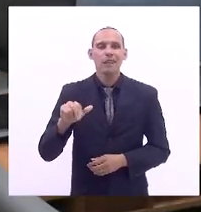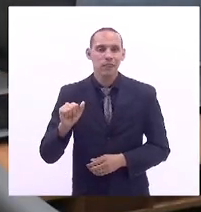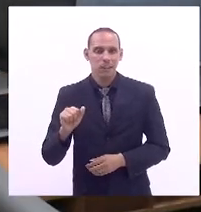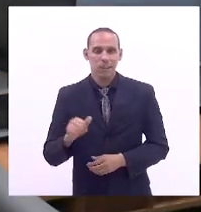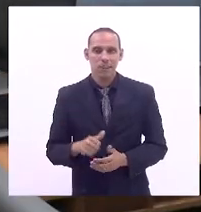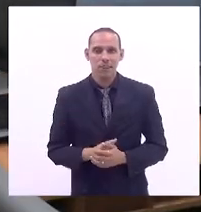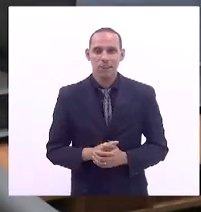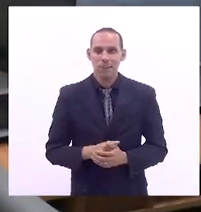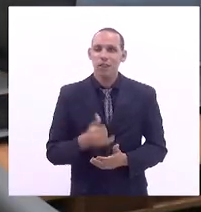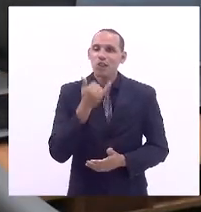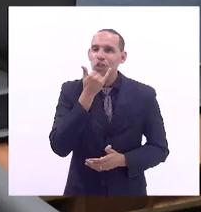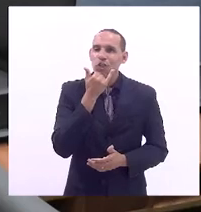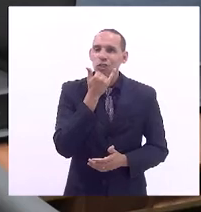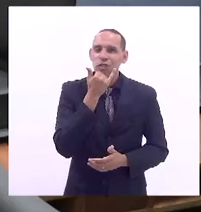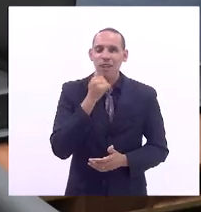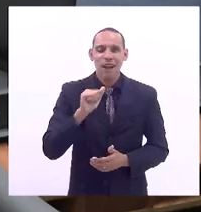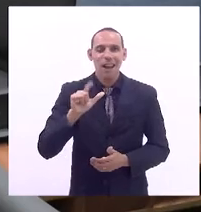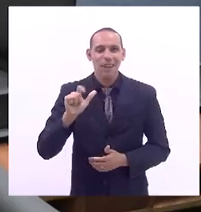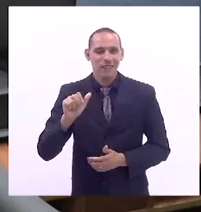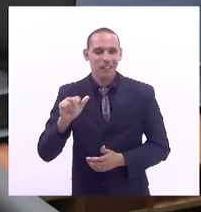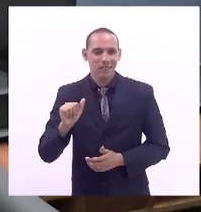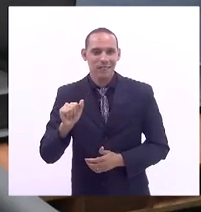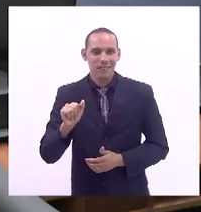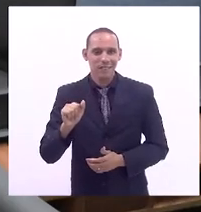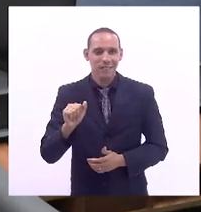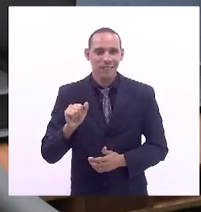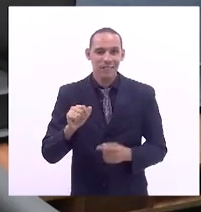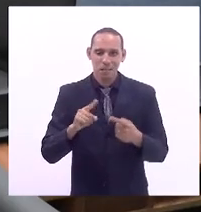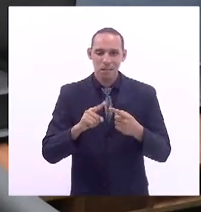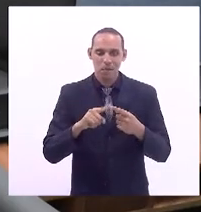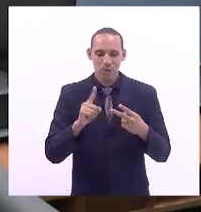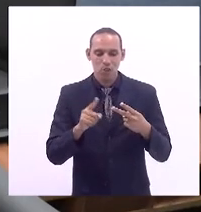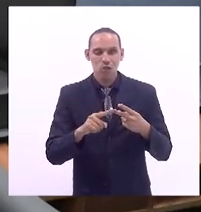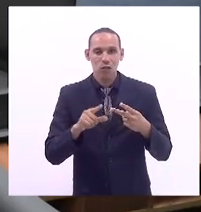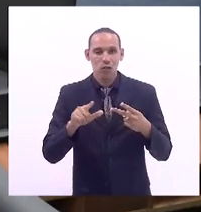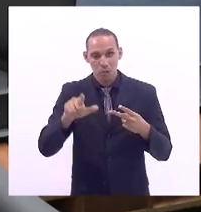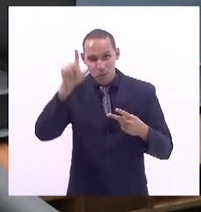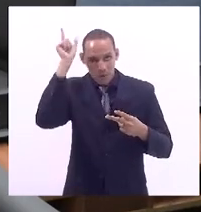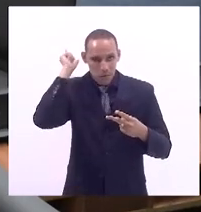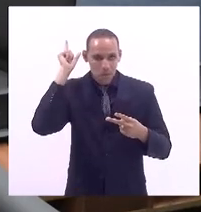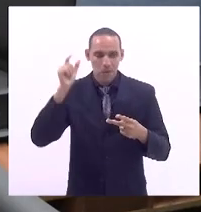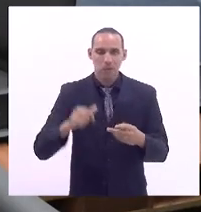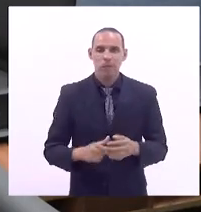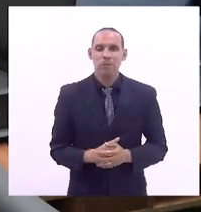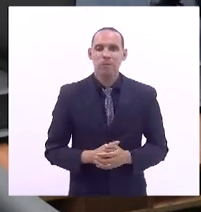Passos dão Alana Passos ela fala depois eu lhe falo